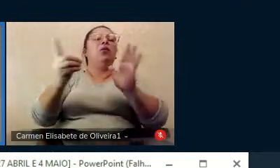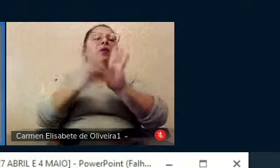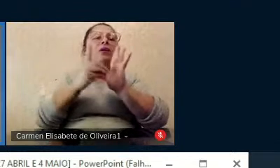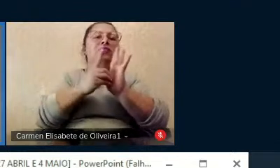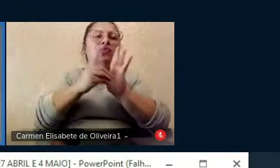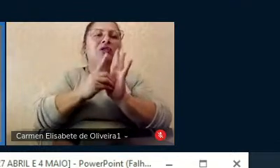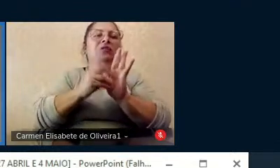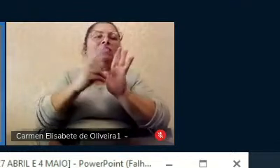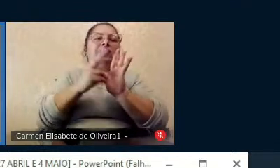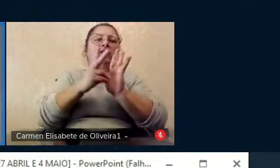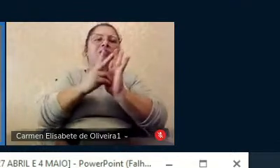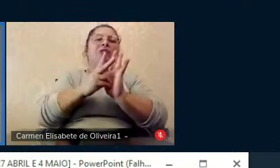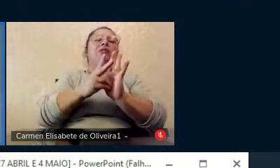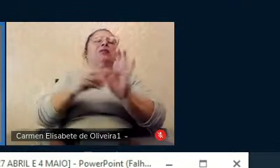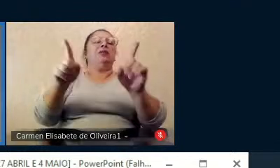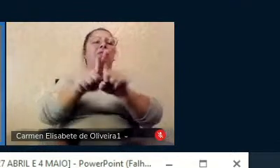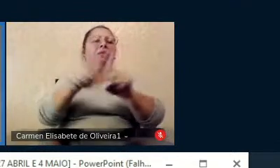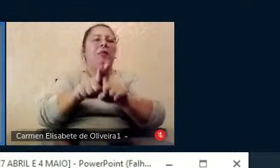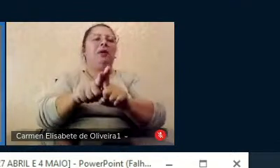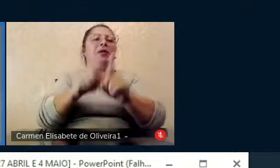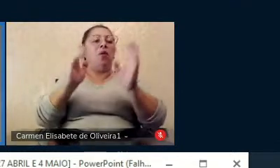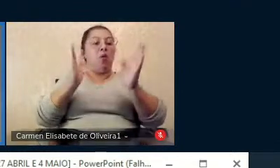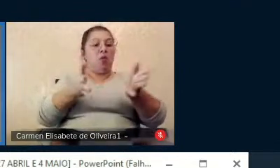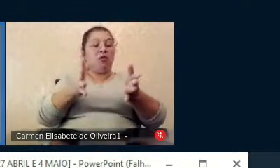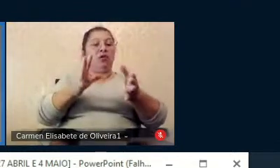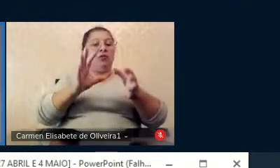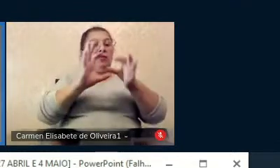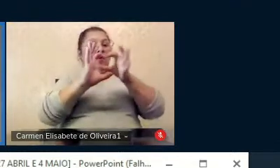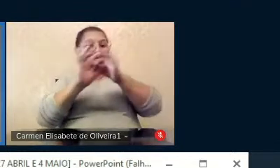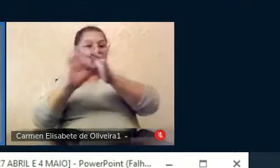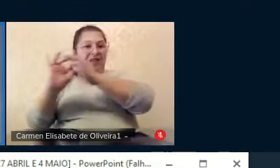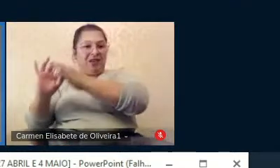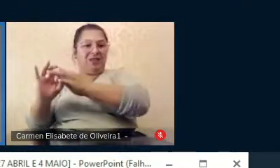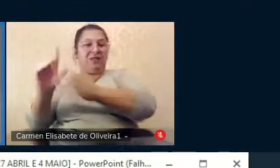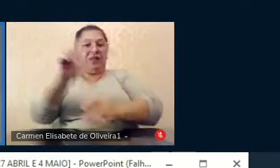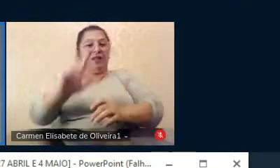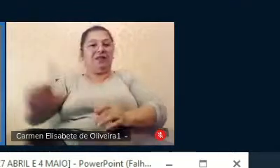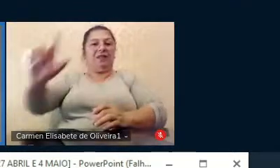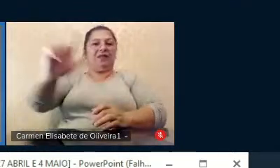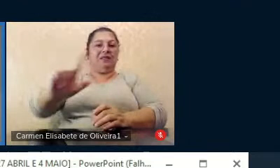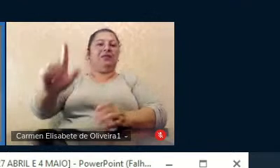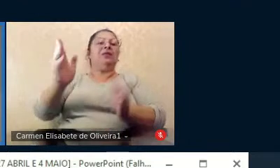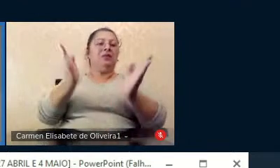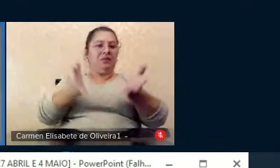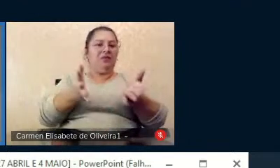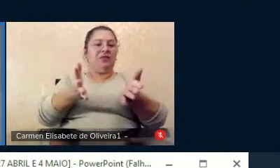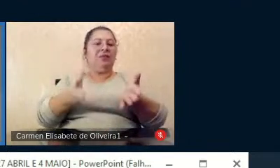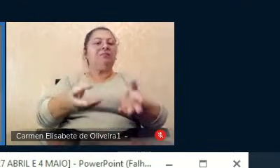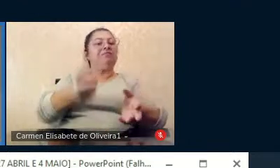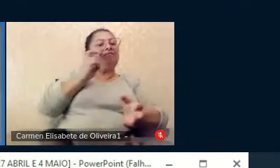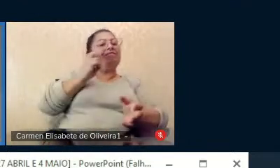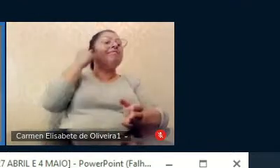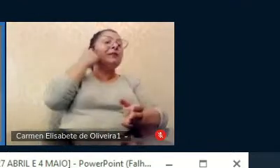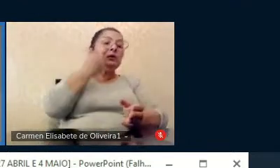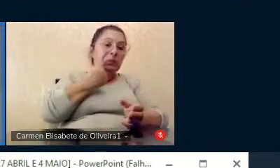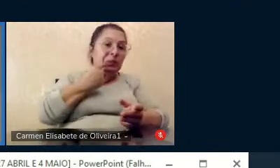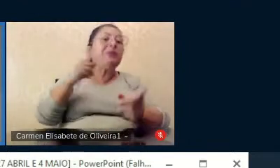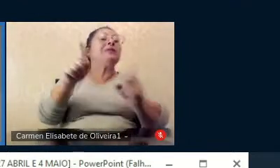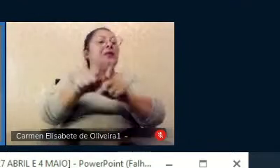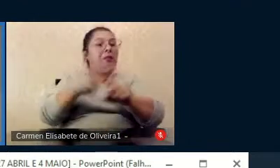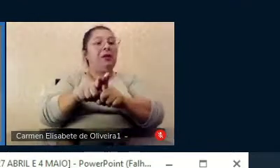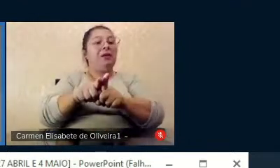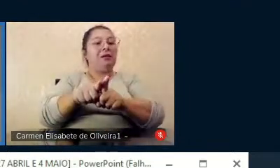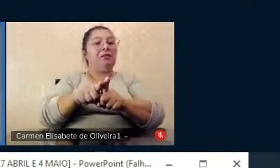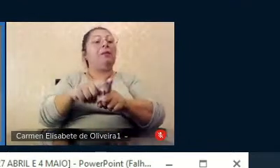nós estamos vendo essa contextualização literária, porque nós vamos ver que a literatura surda também,